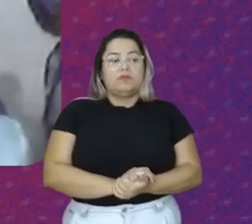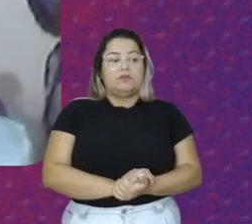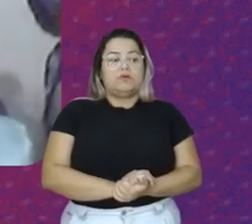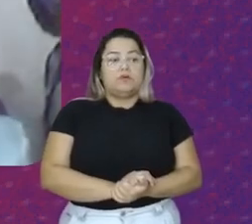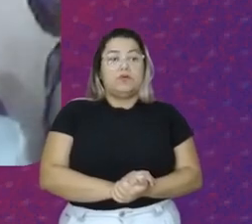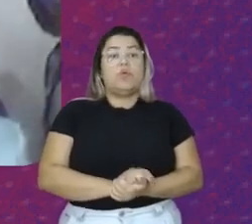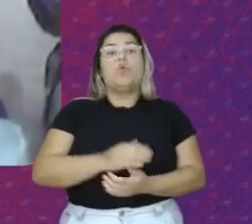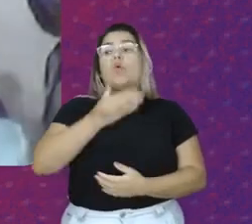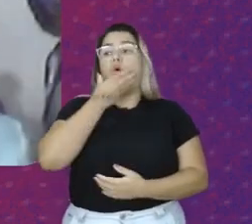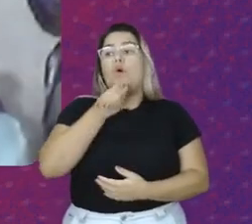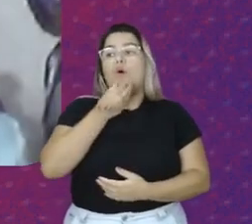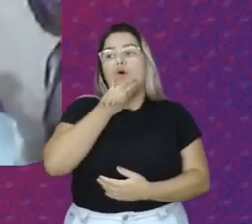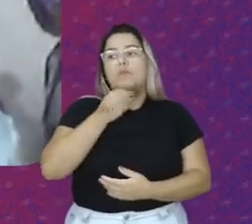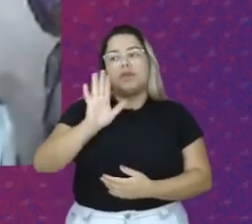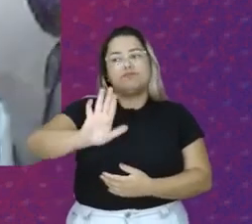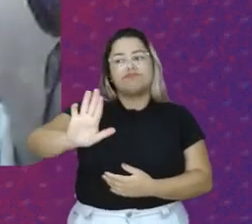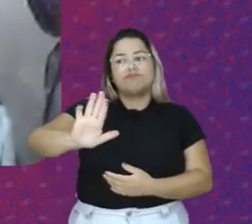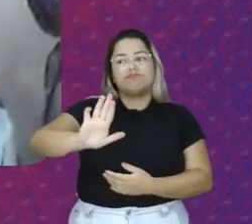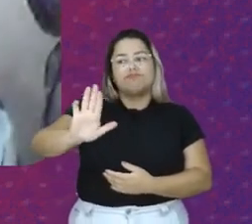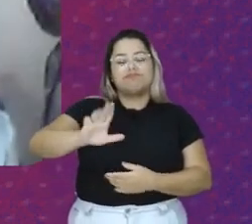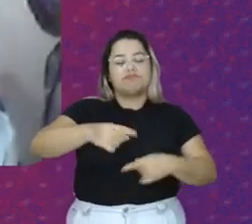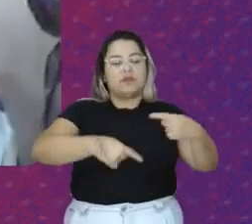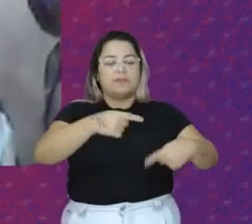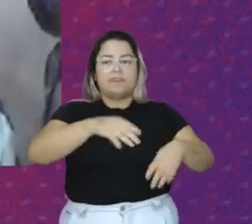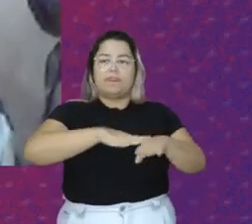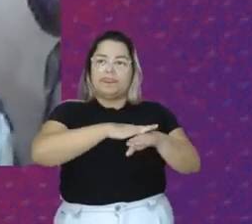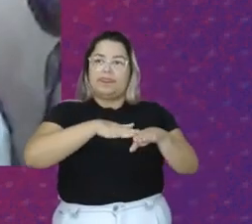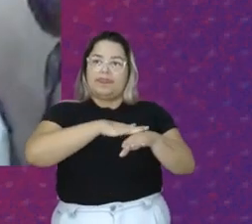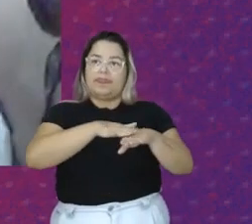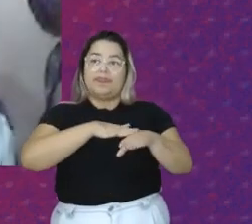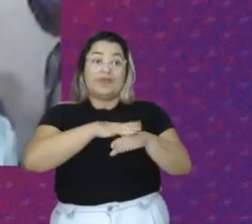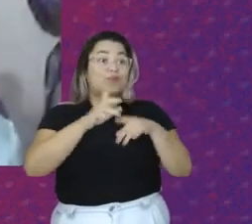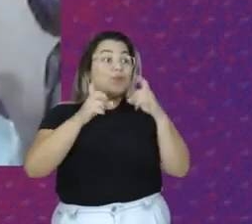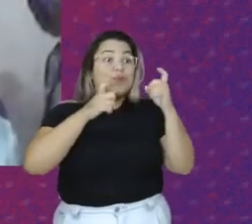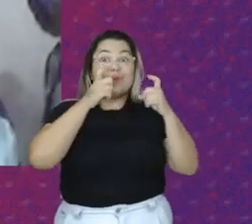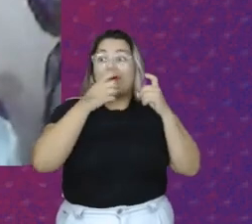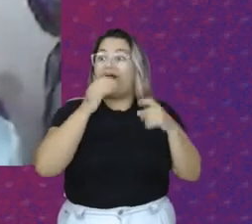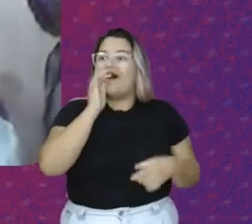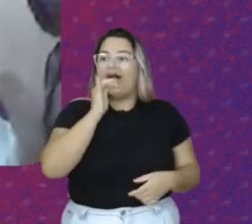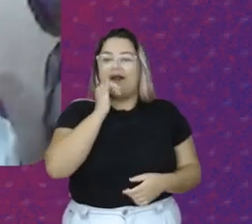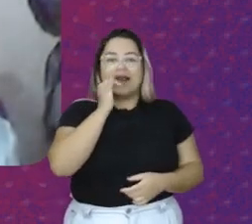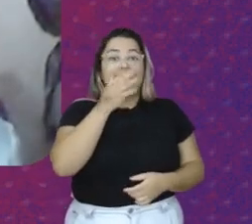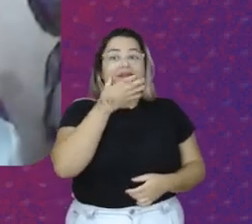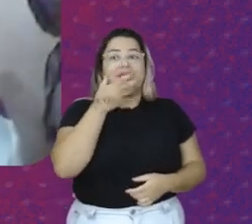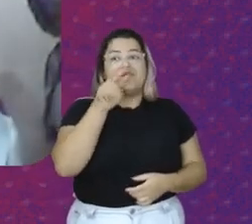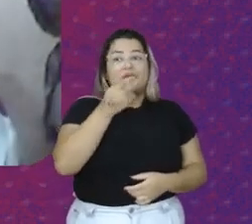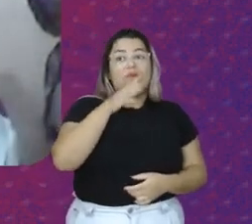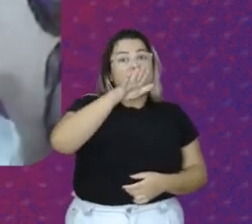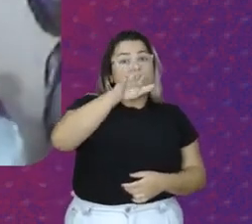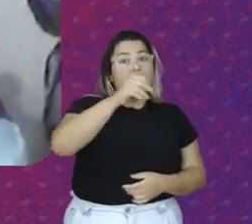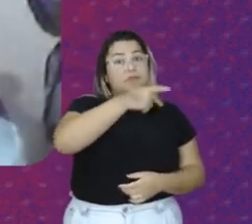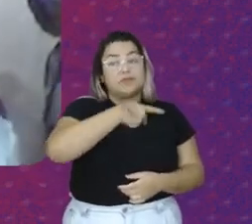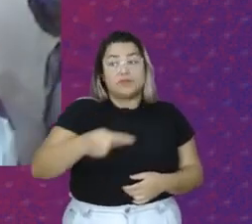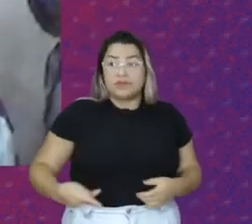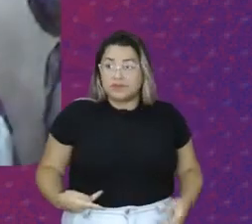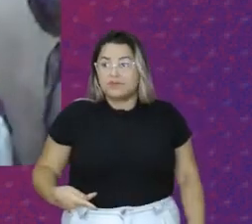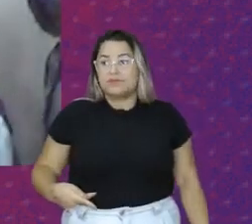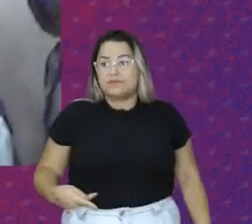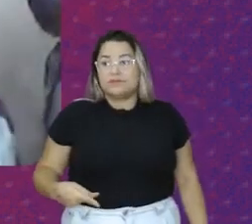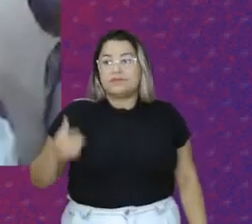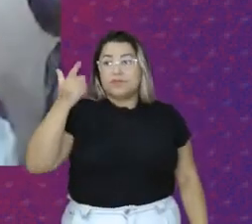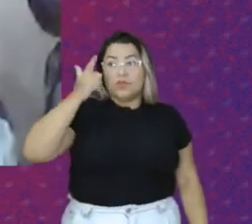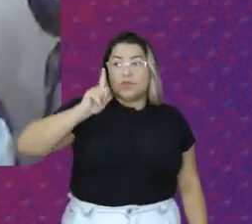um homem do diálogo. E eu sou louca para chamá-lo de presidente novamente, porque foi com esse